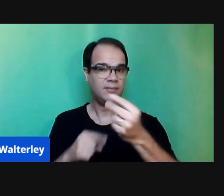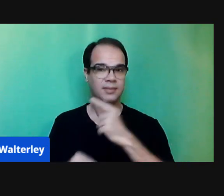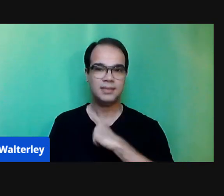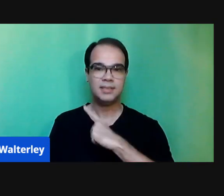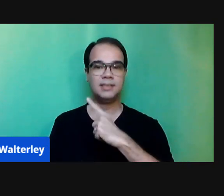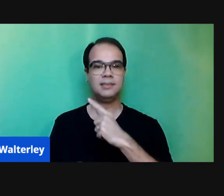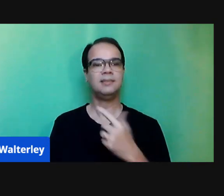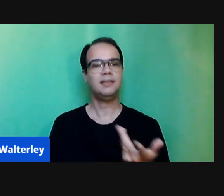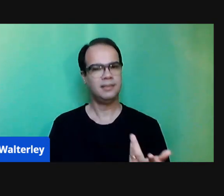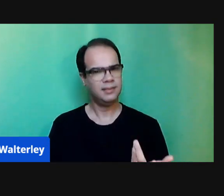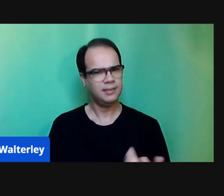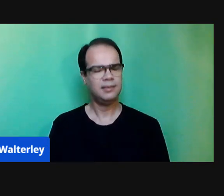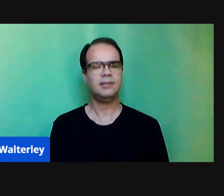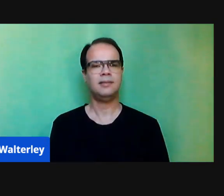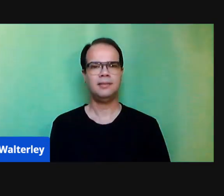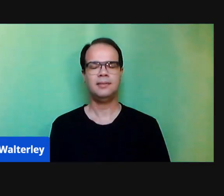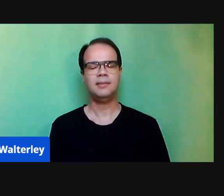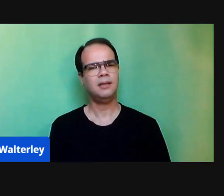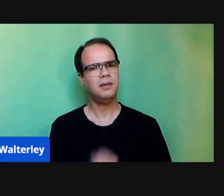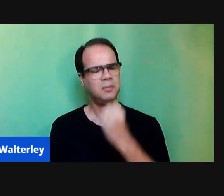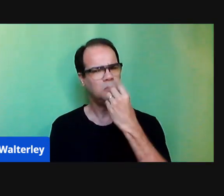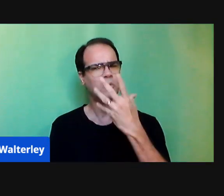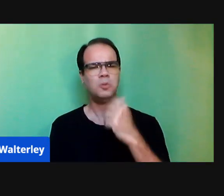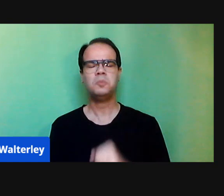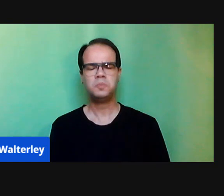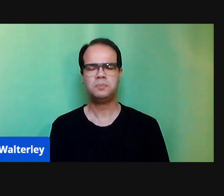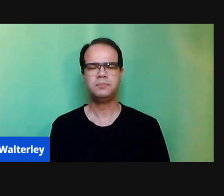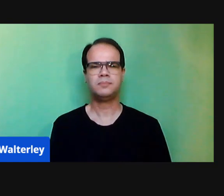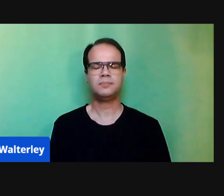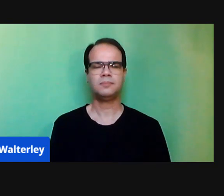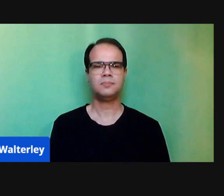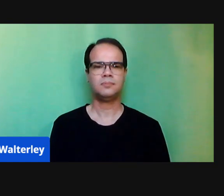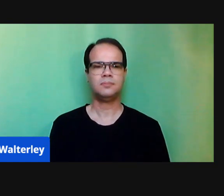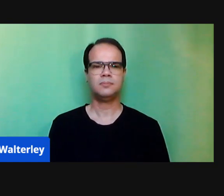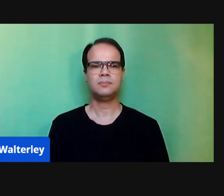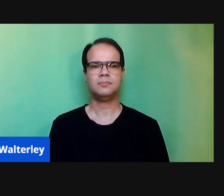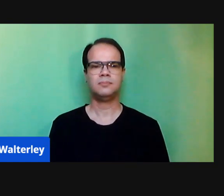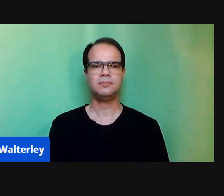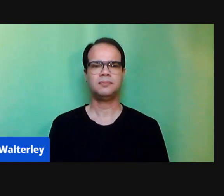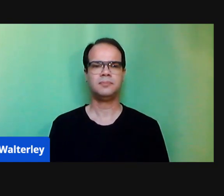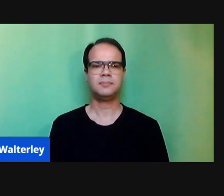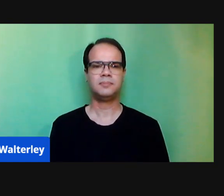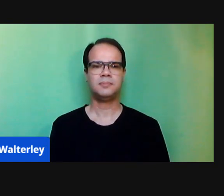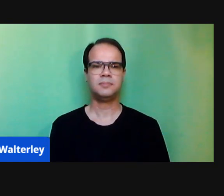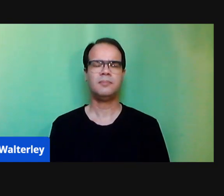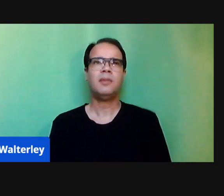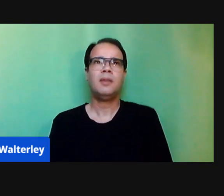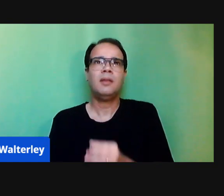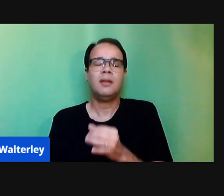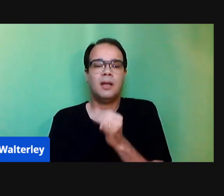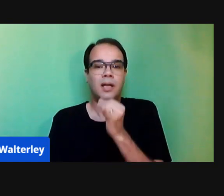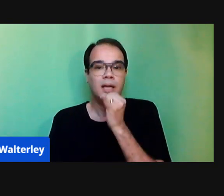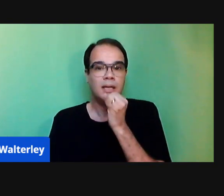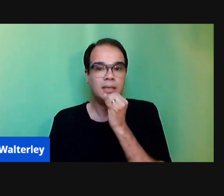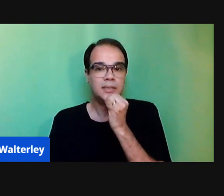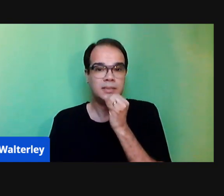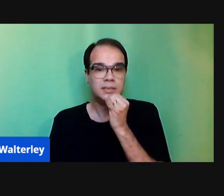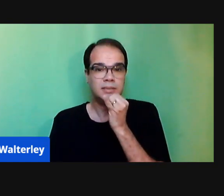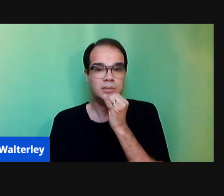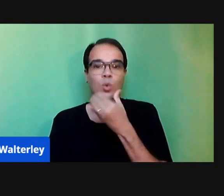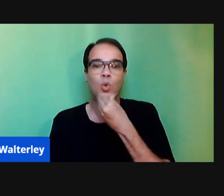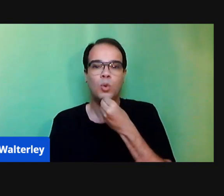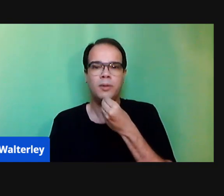grande sucesso. A gente teve desde, por exemplo, um mecânico que se inscreveu e foi